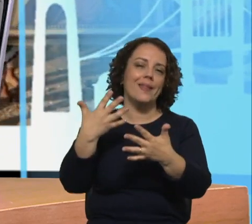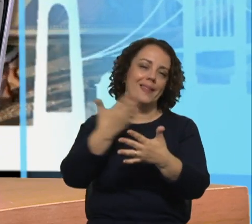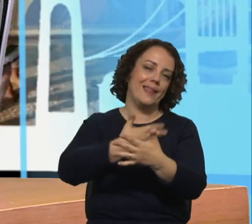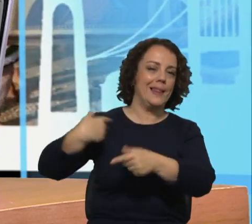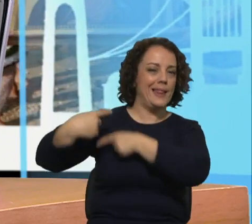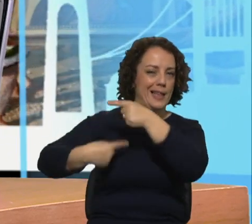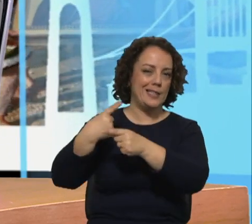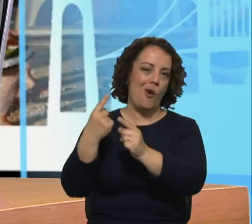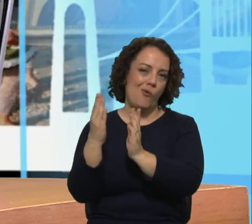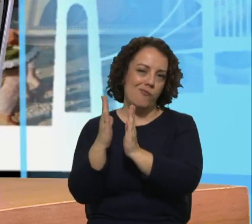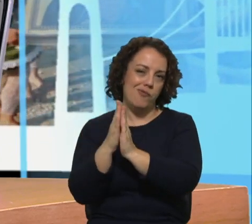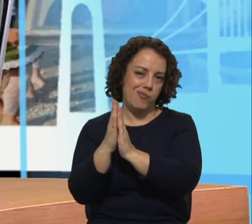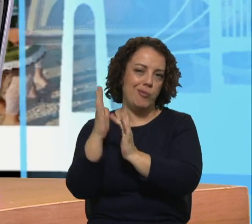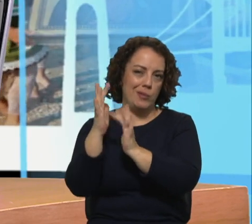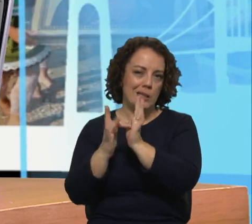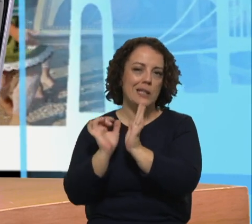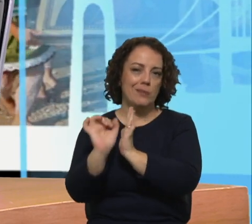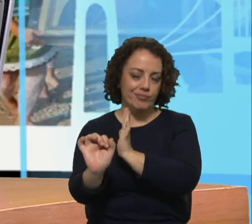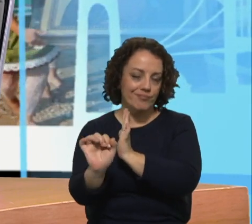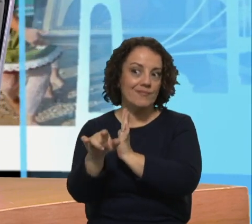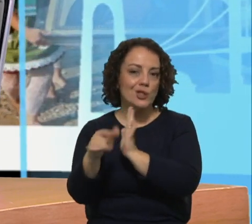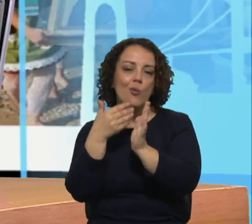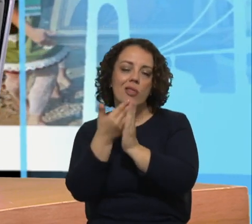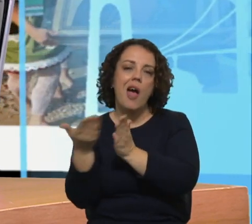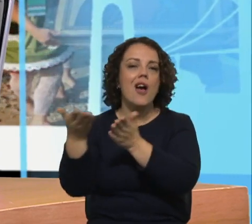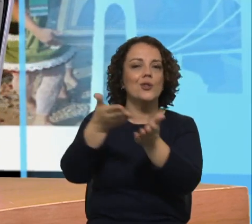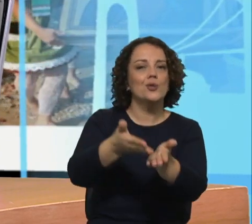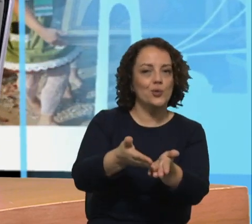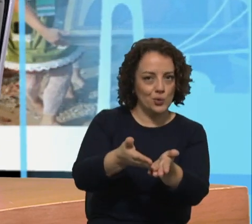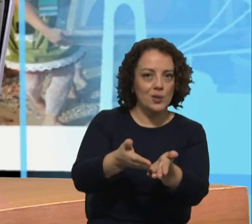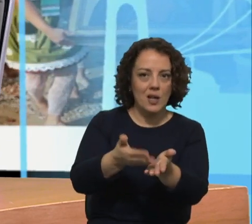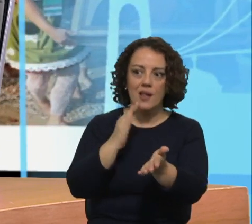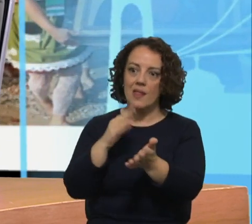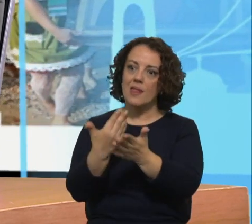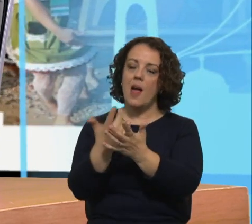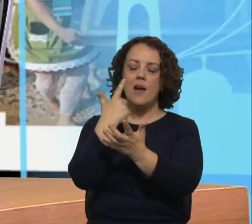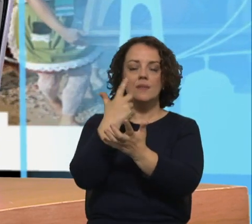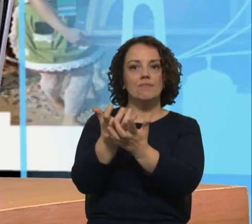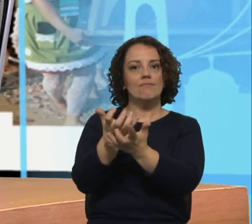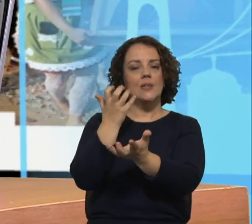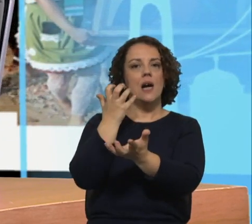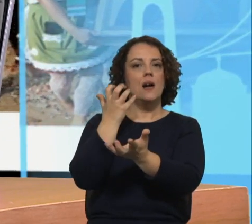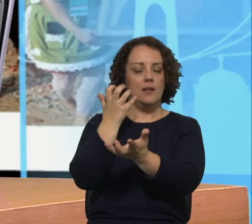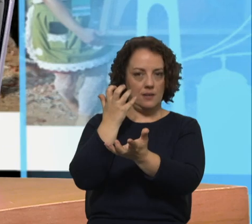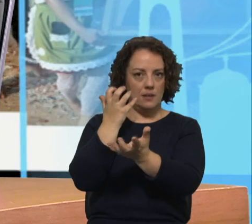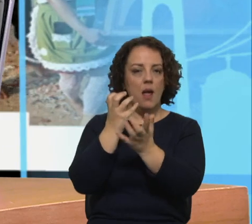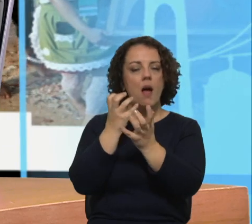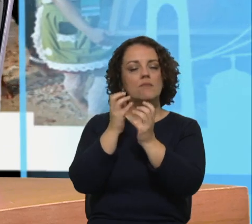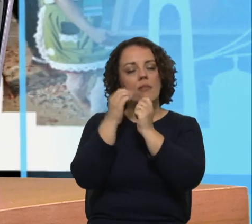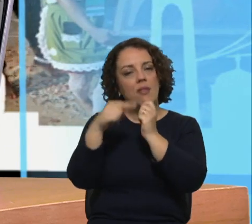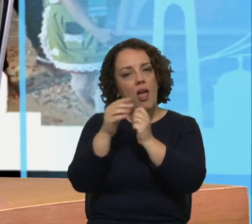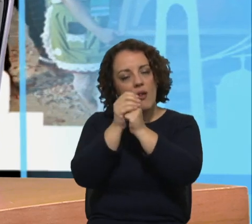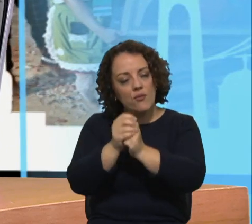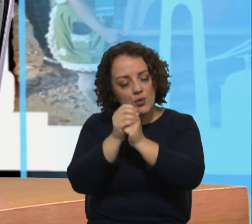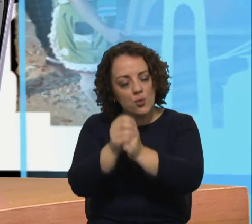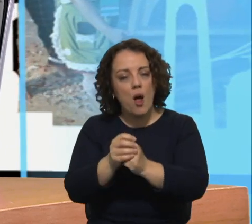cristãs, ajudam a isso mesmo, ou seja, dão expressão devocional e